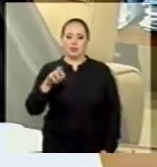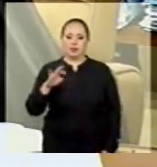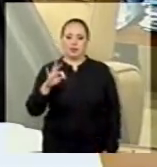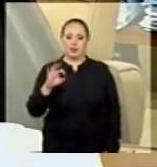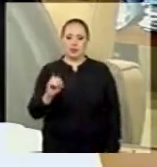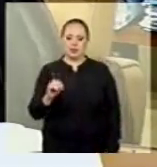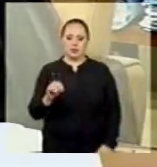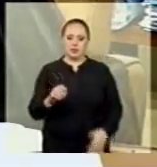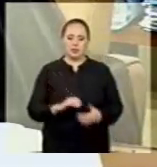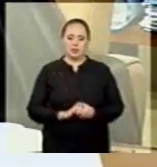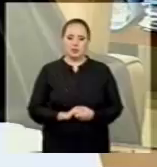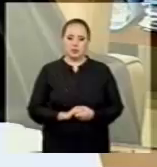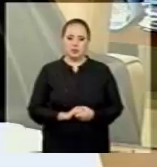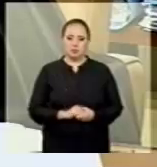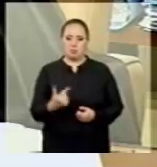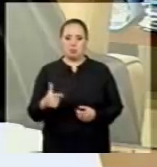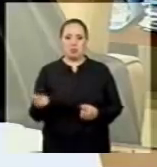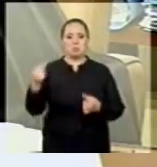cuja perspectiva de fim não se vê.